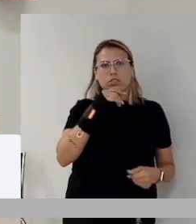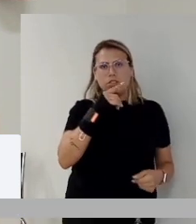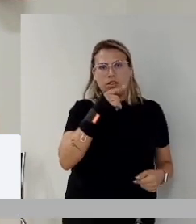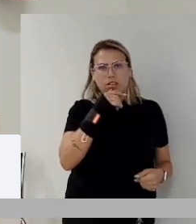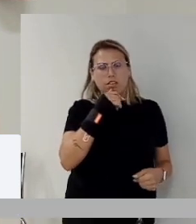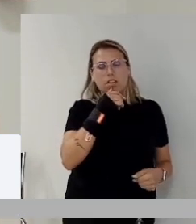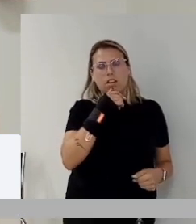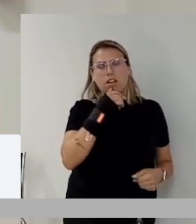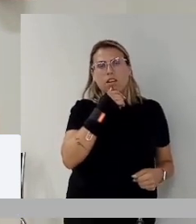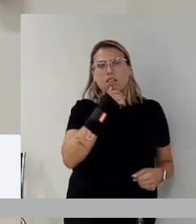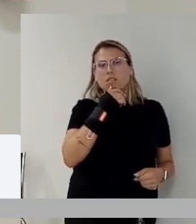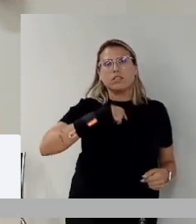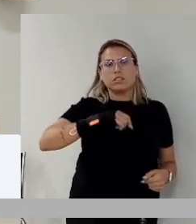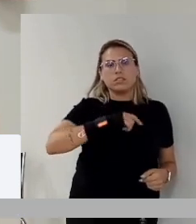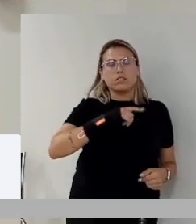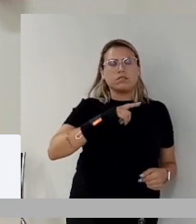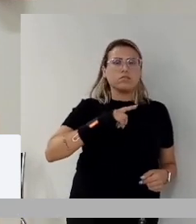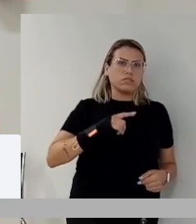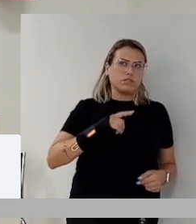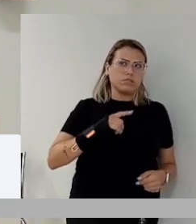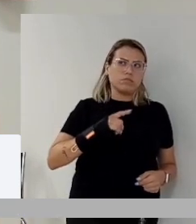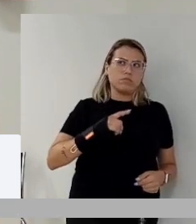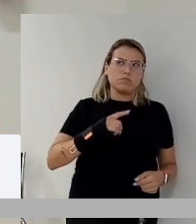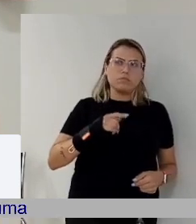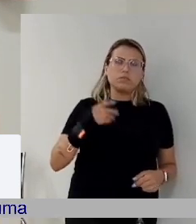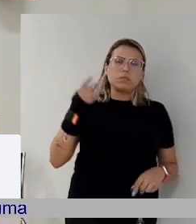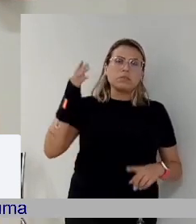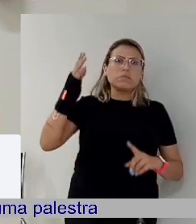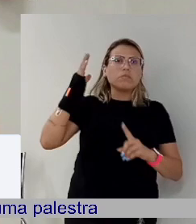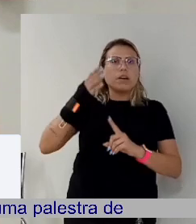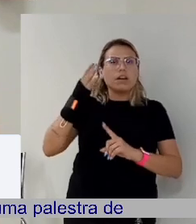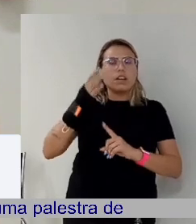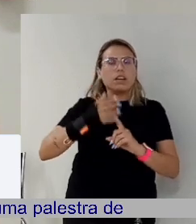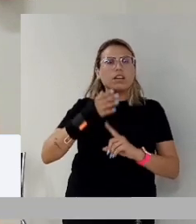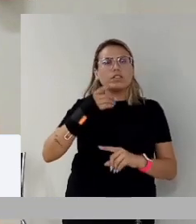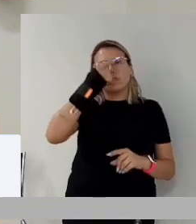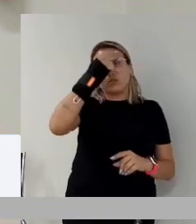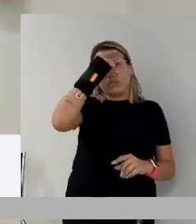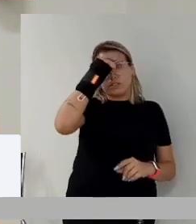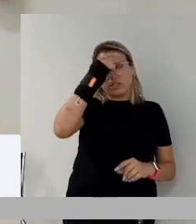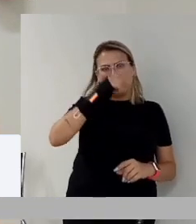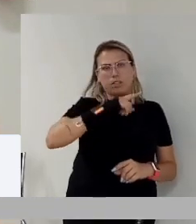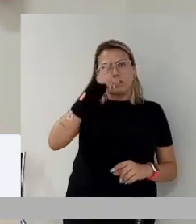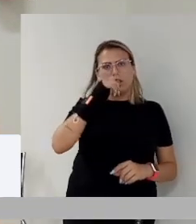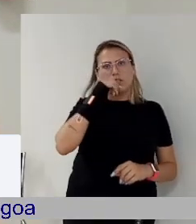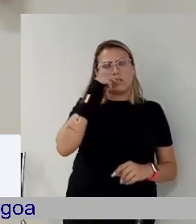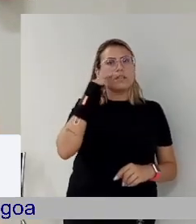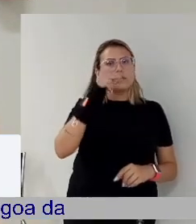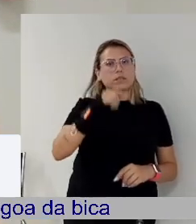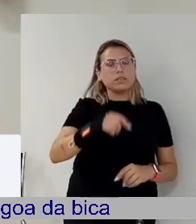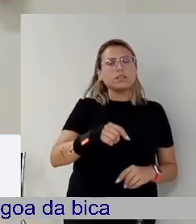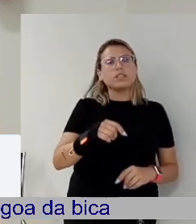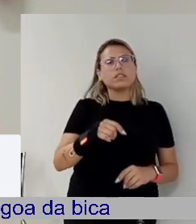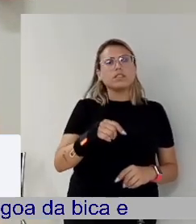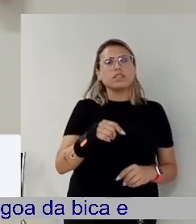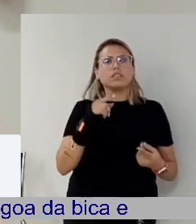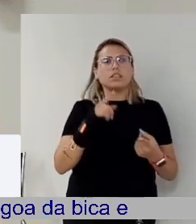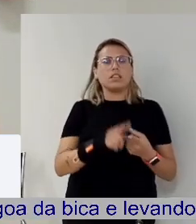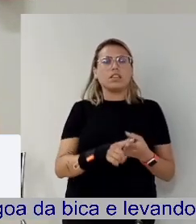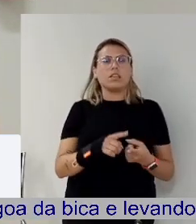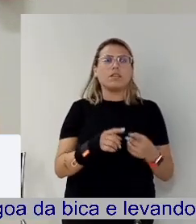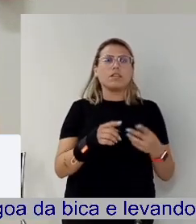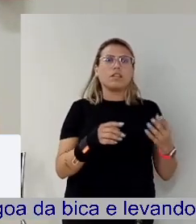aonde a gente estará fazendo uma palestra de conscientização lá no distrito doho daágua da bica e levando